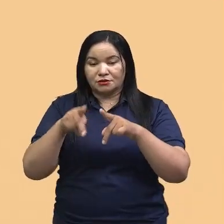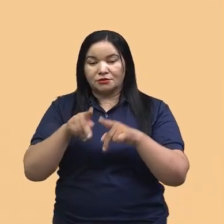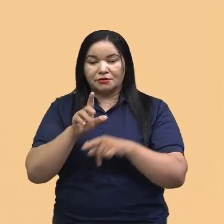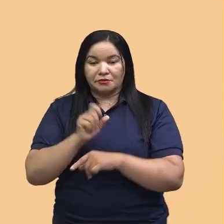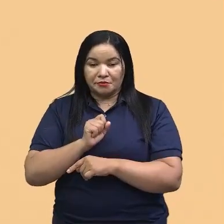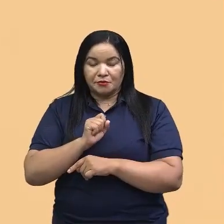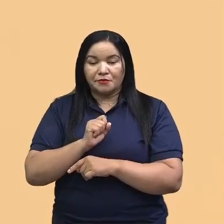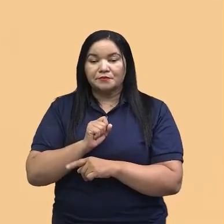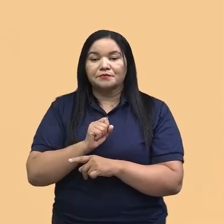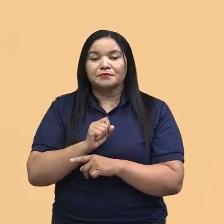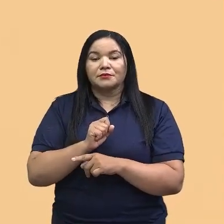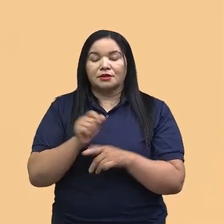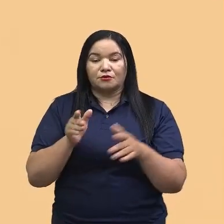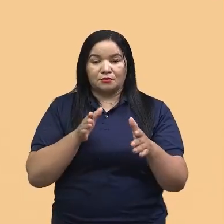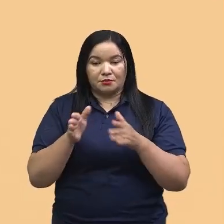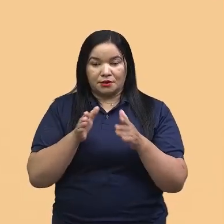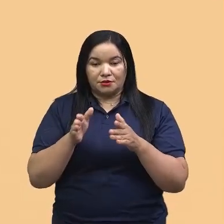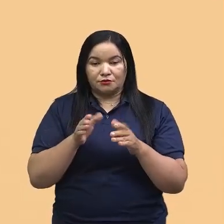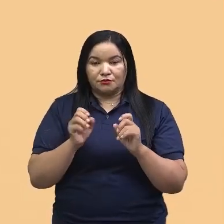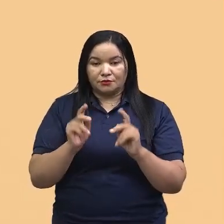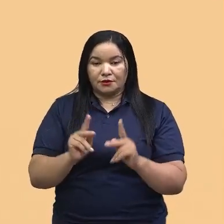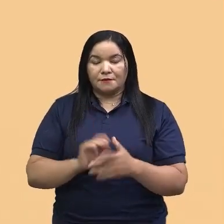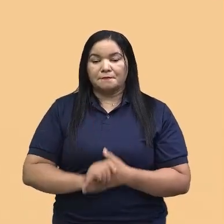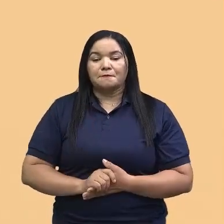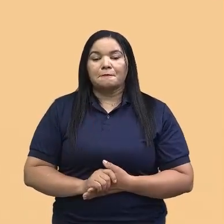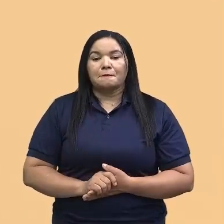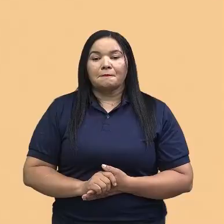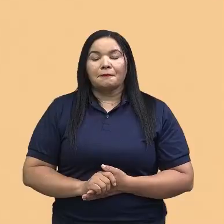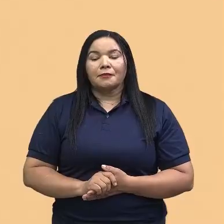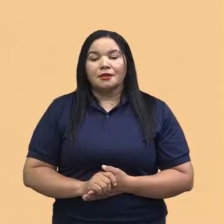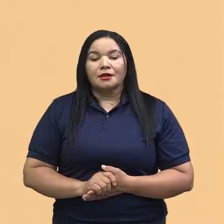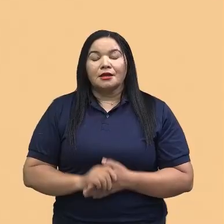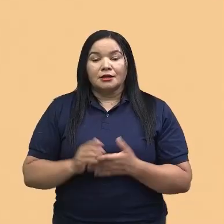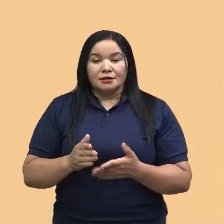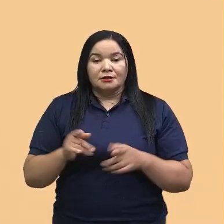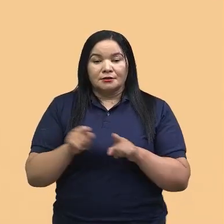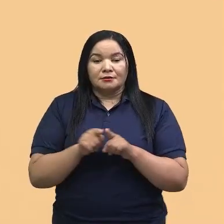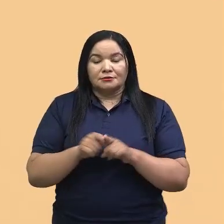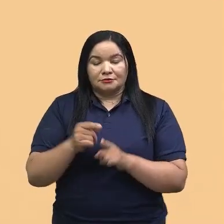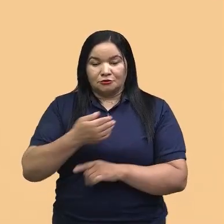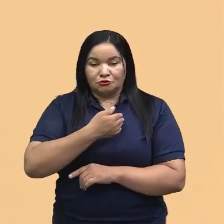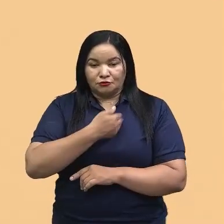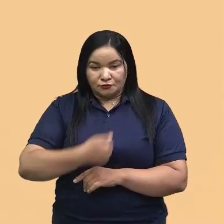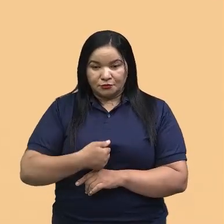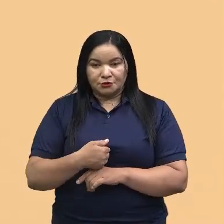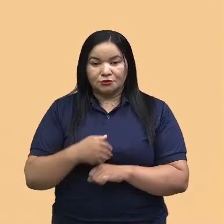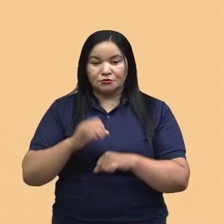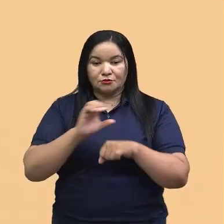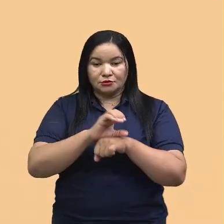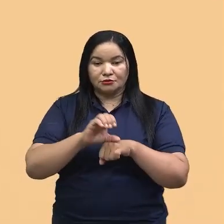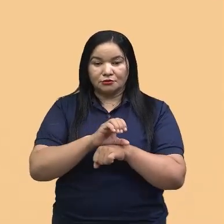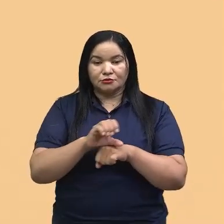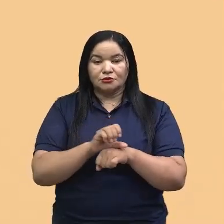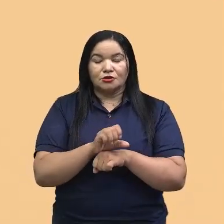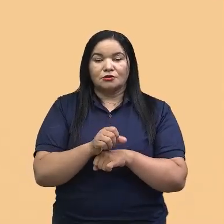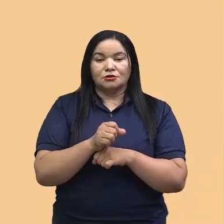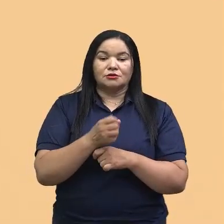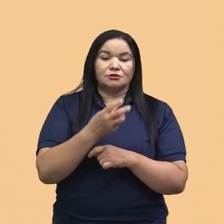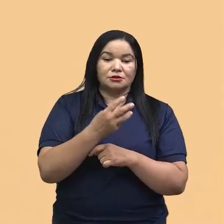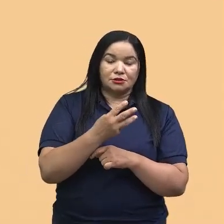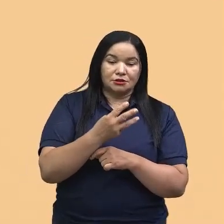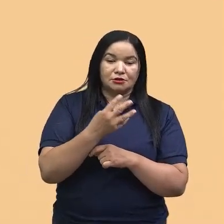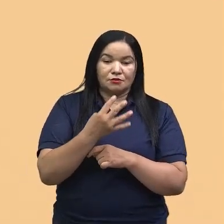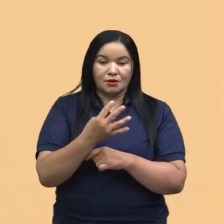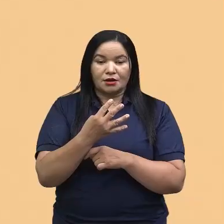brasileiro à época, tá bom? E dentro desse governo constitucional que vai entre 34 e 37,